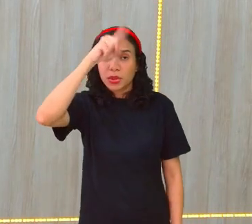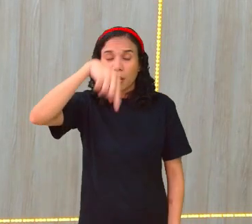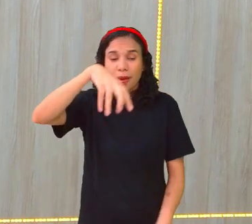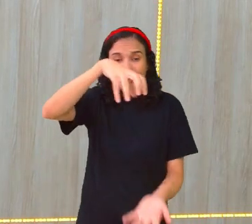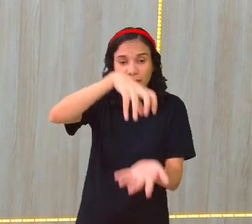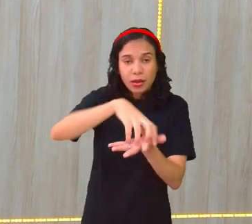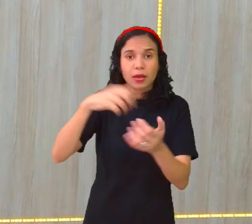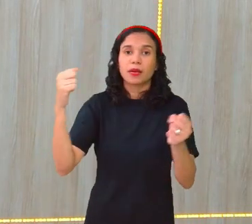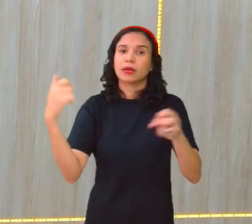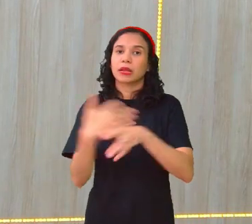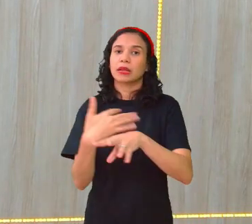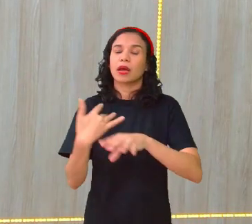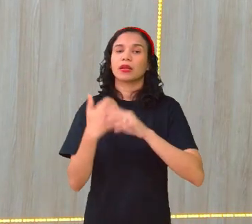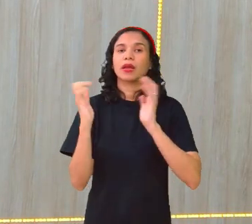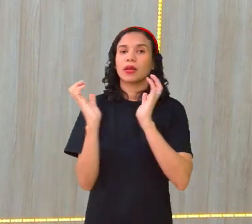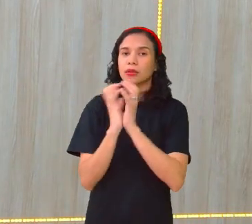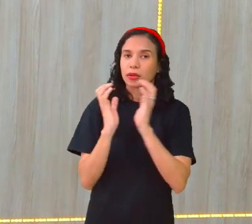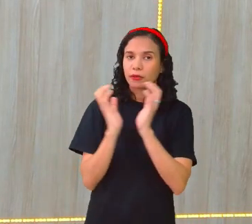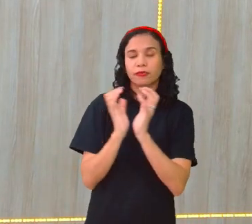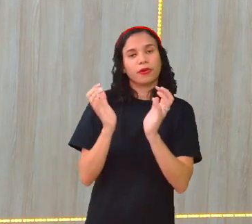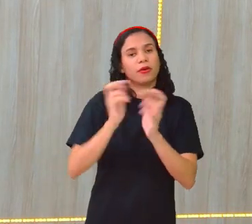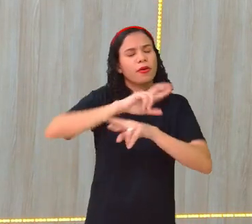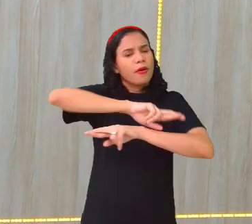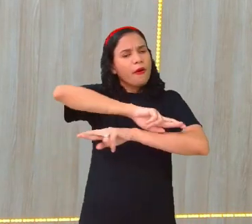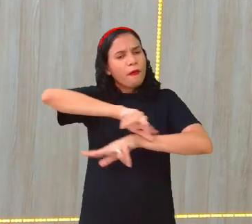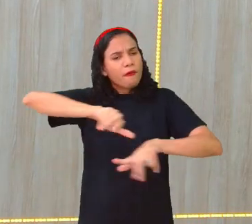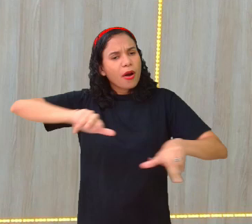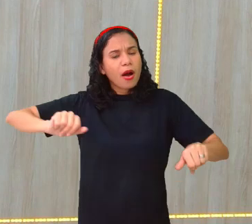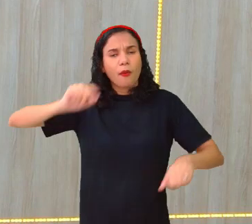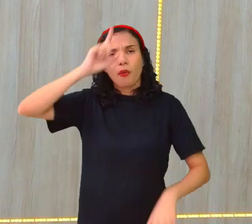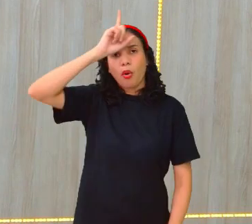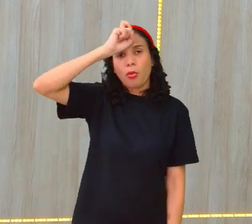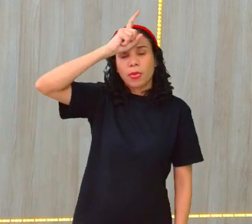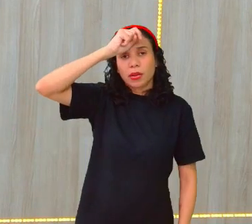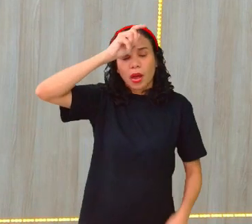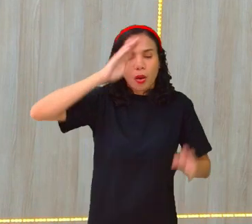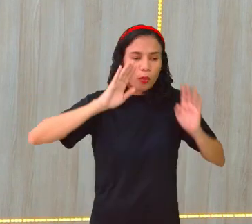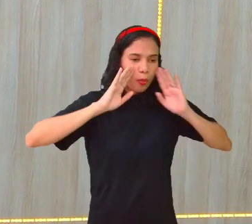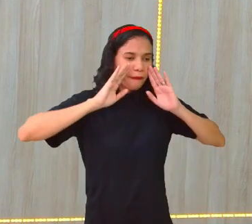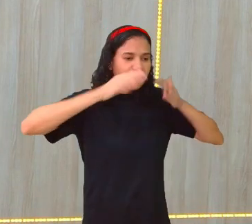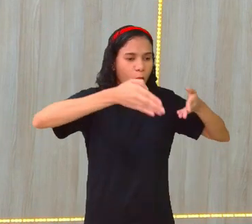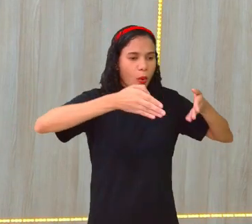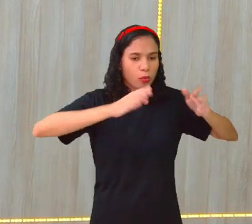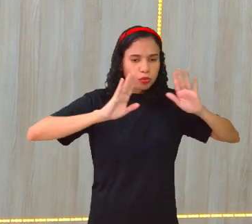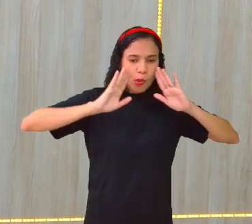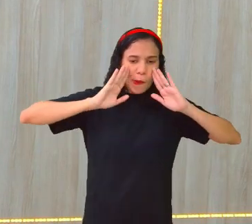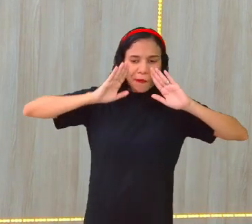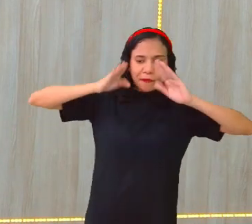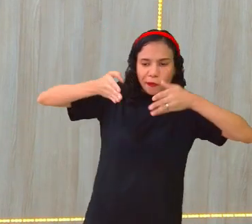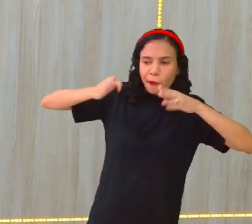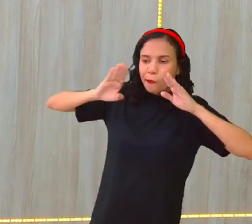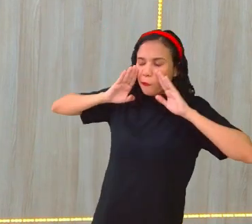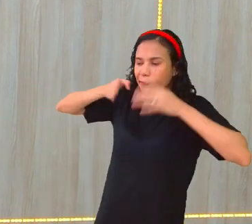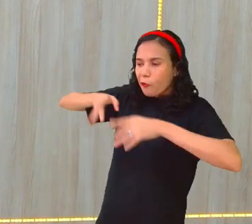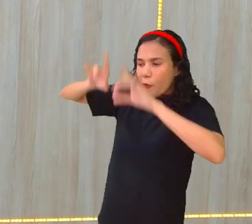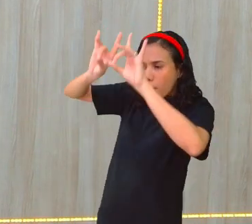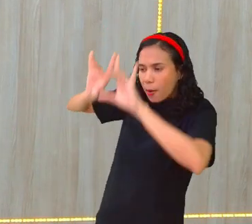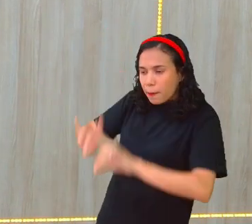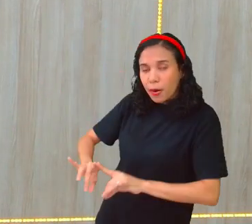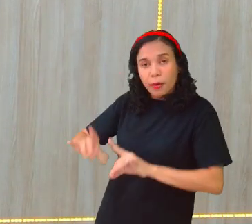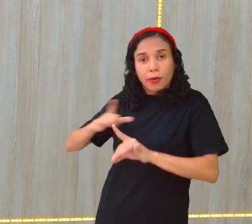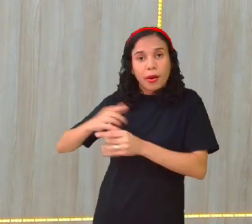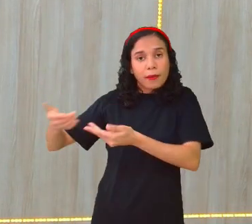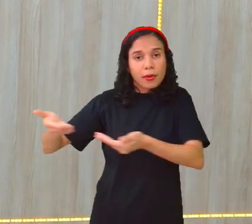de Recife, não é? Vários hospitais, cada um com sua especialidade, que vão atender a população